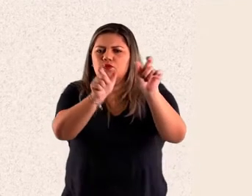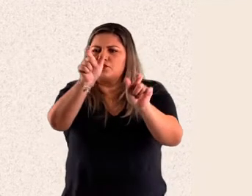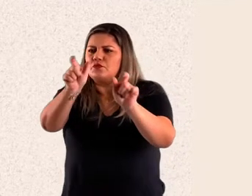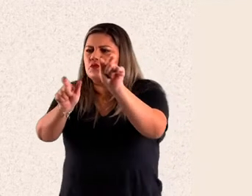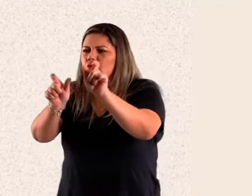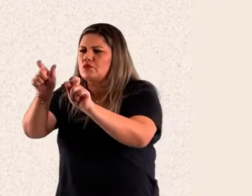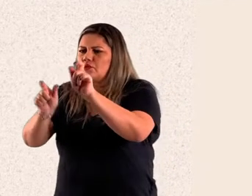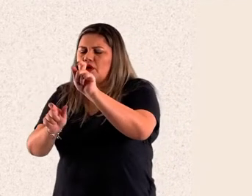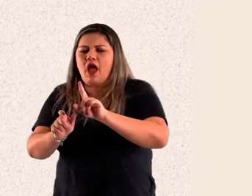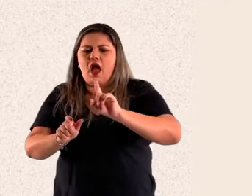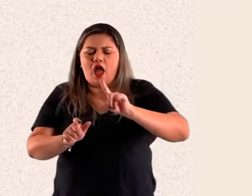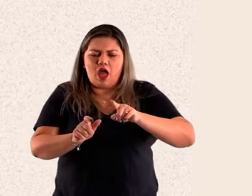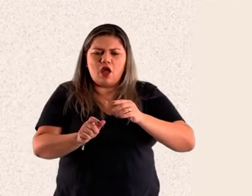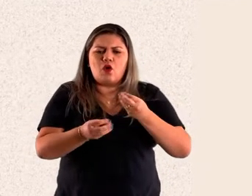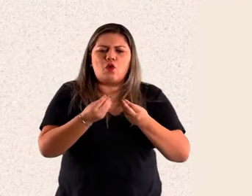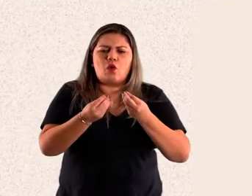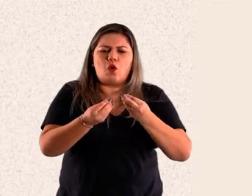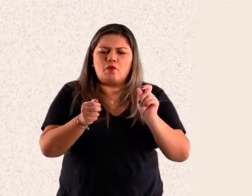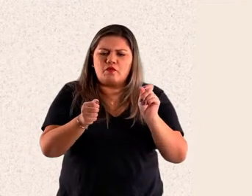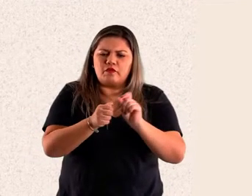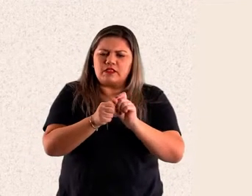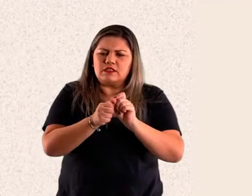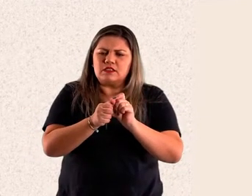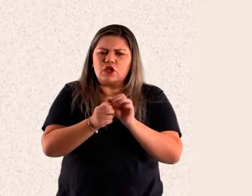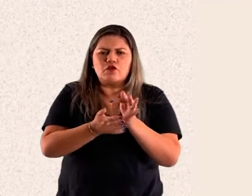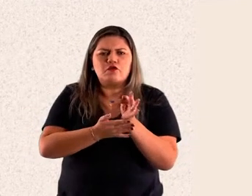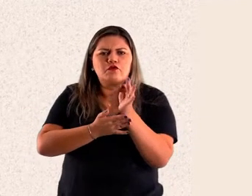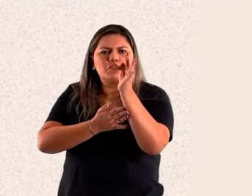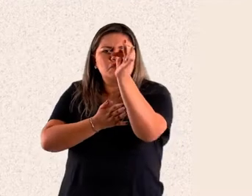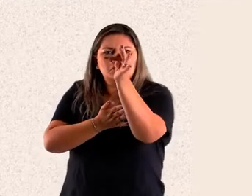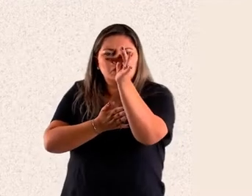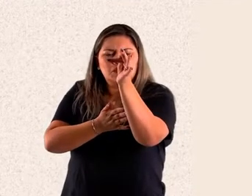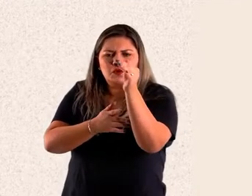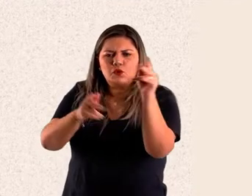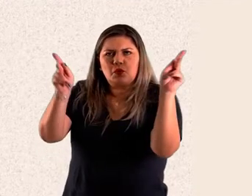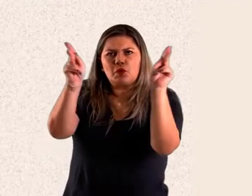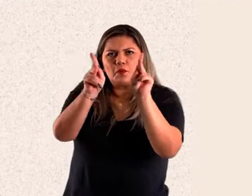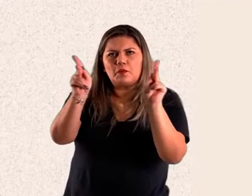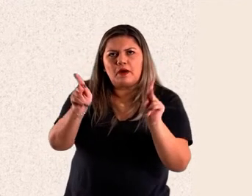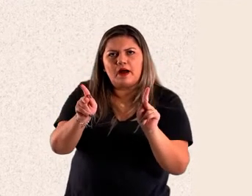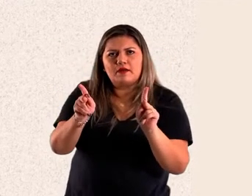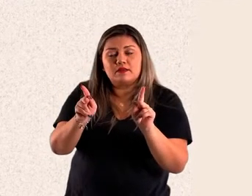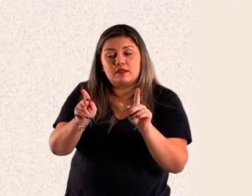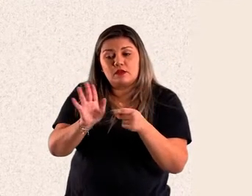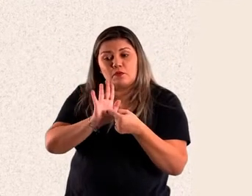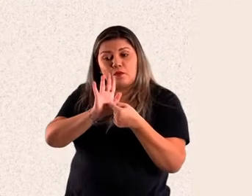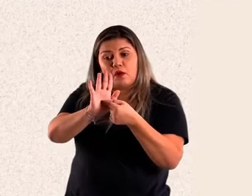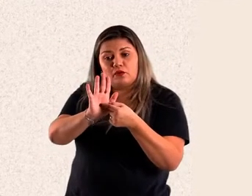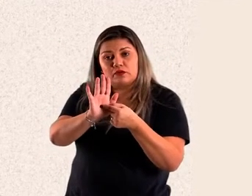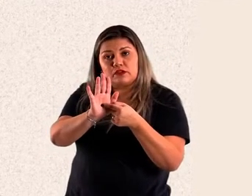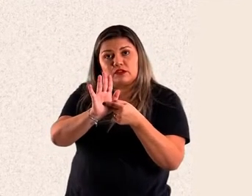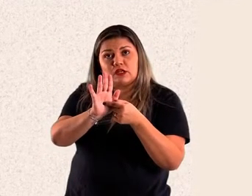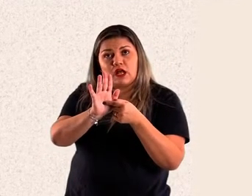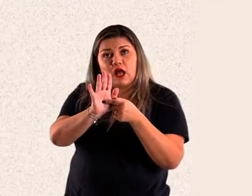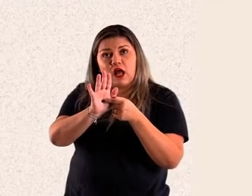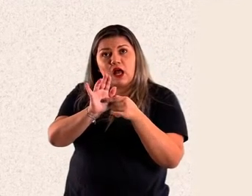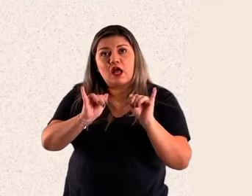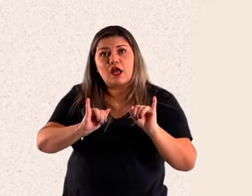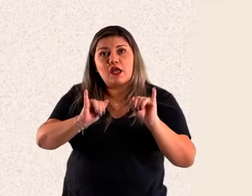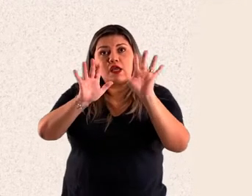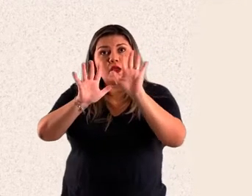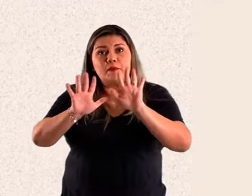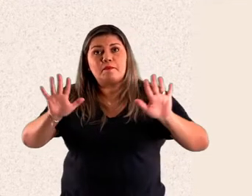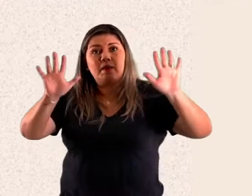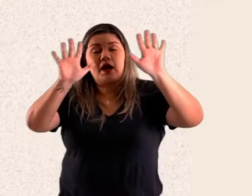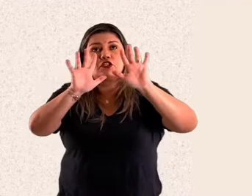pavimentar um caminho de paz né que eu uso essa imagem da Teia que eu gosto muito mas voltando para questão